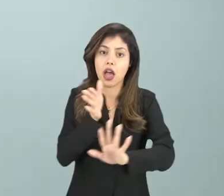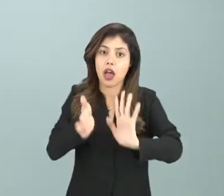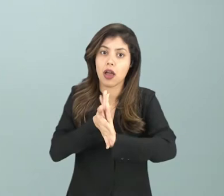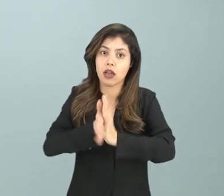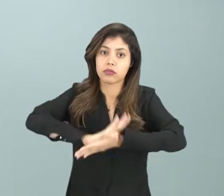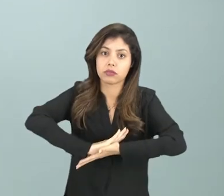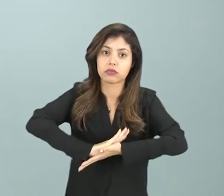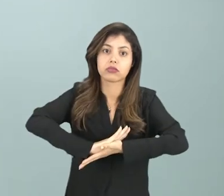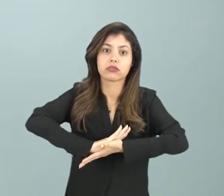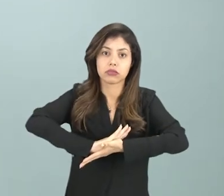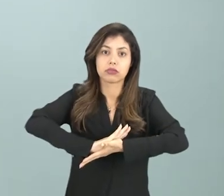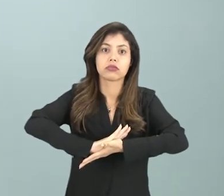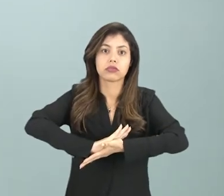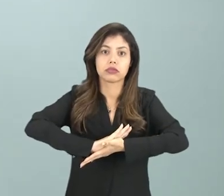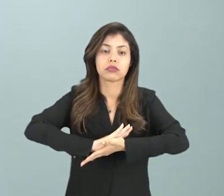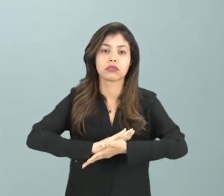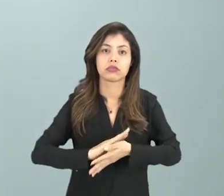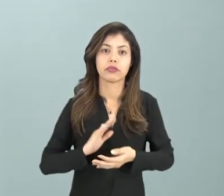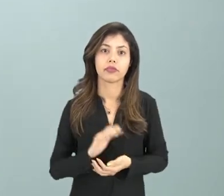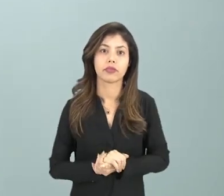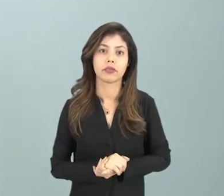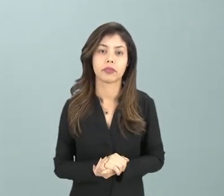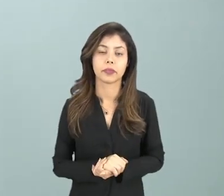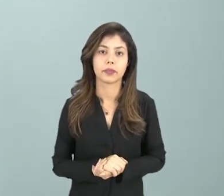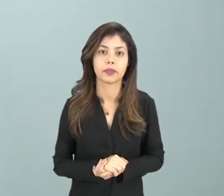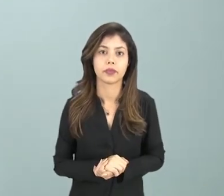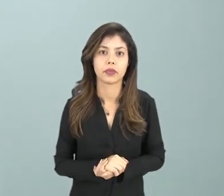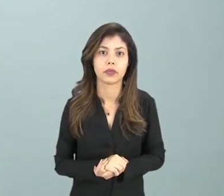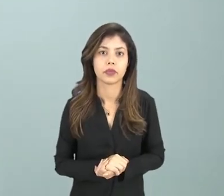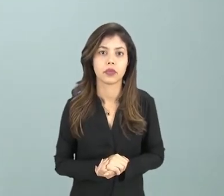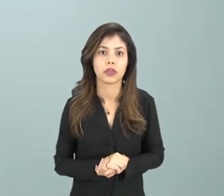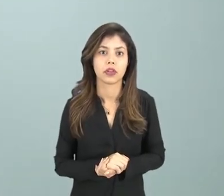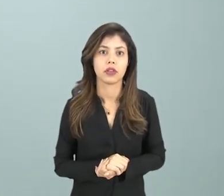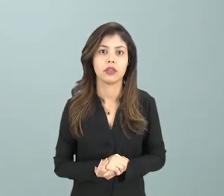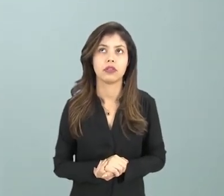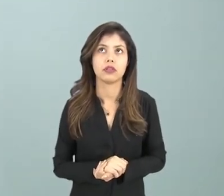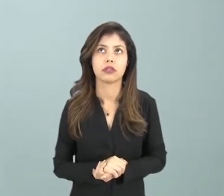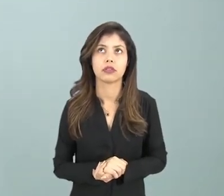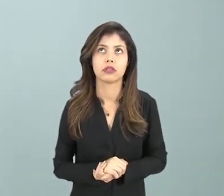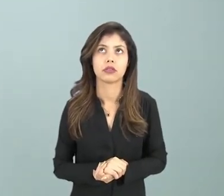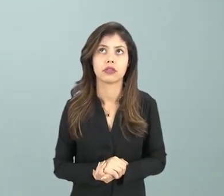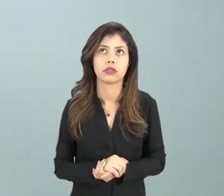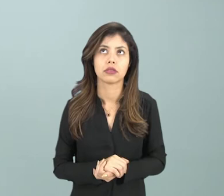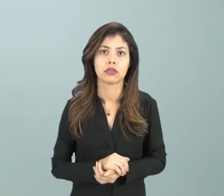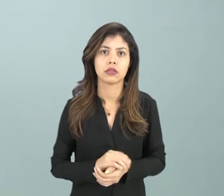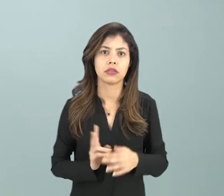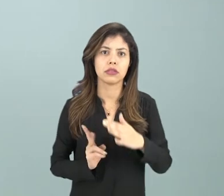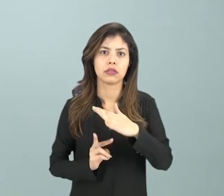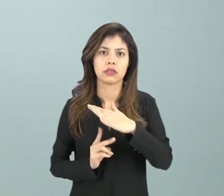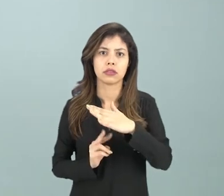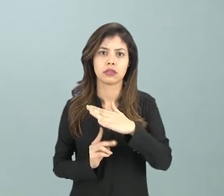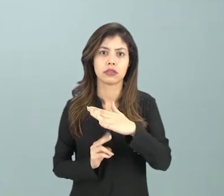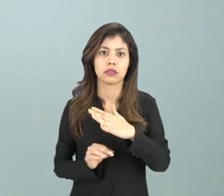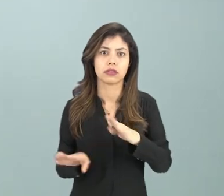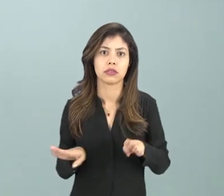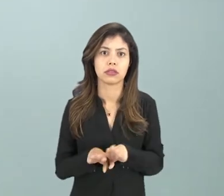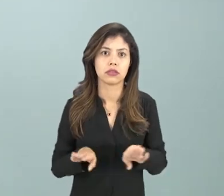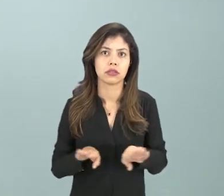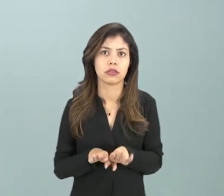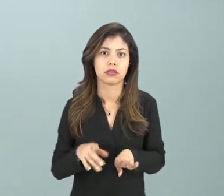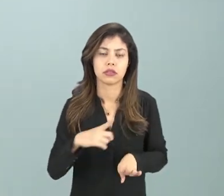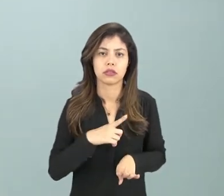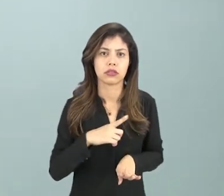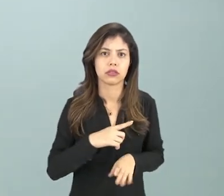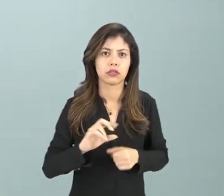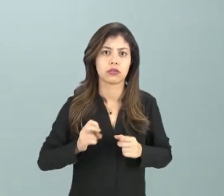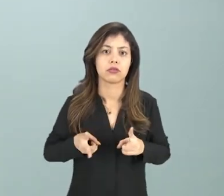monumentos né destrói status órgãos públicos praças e também ela